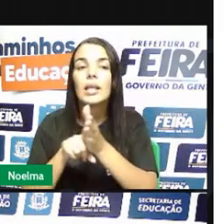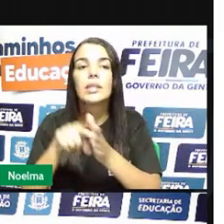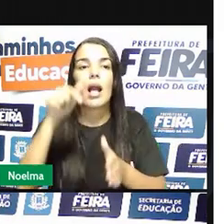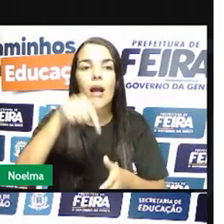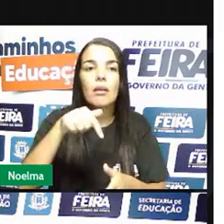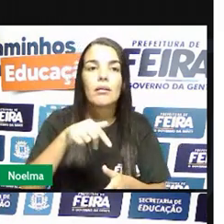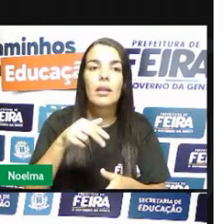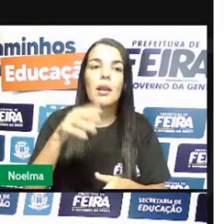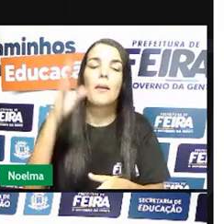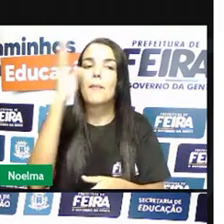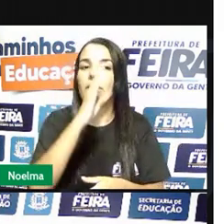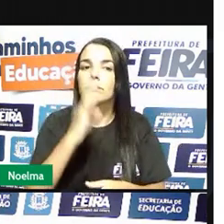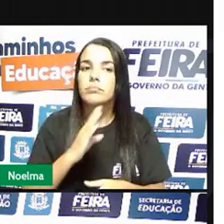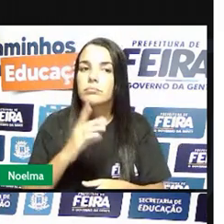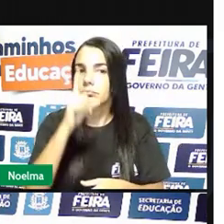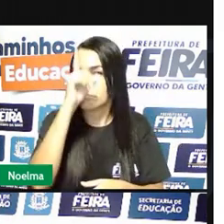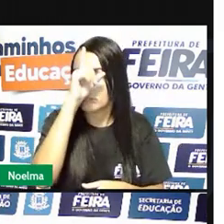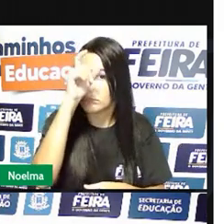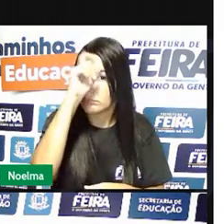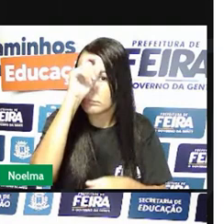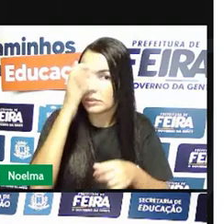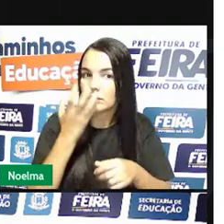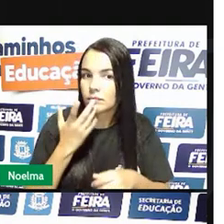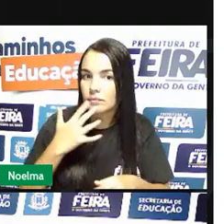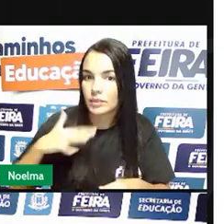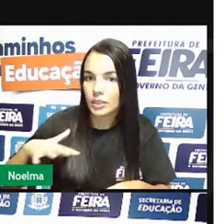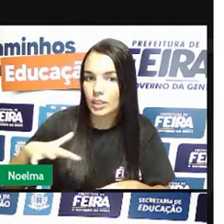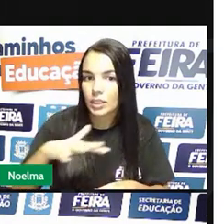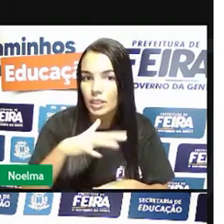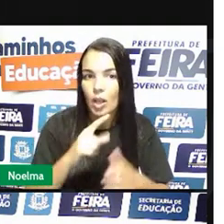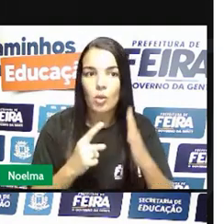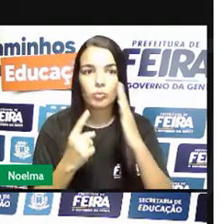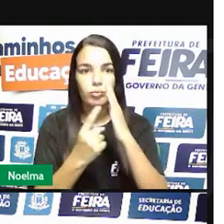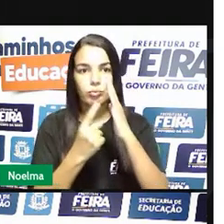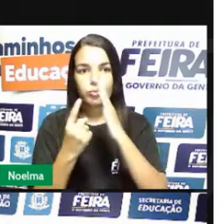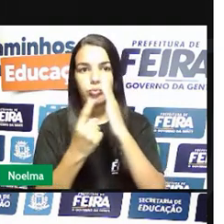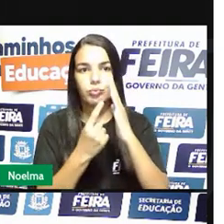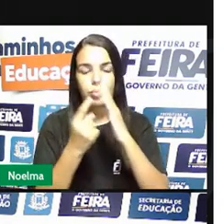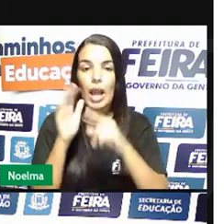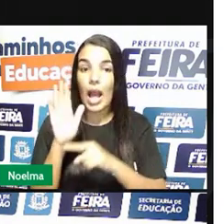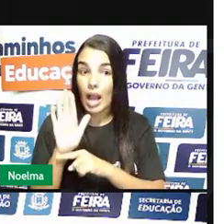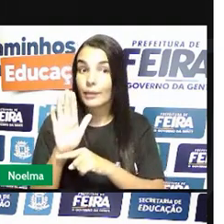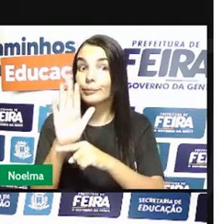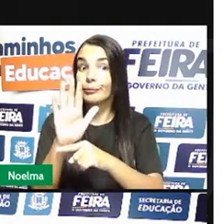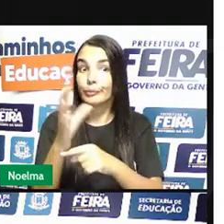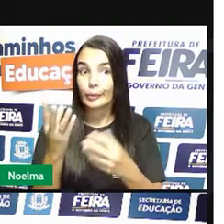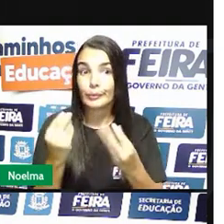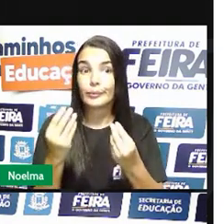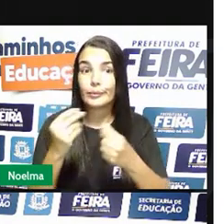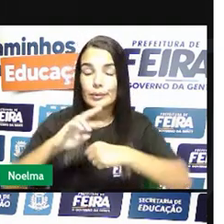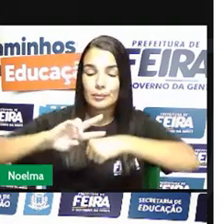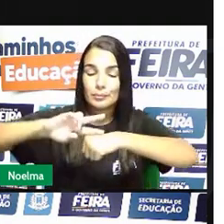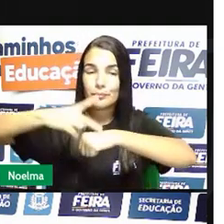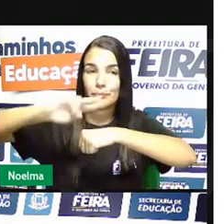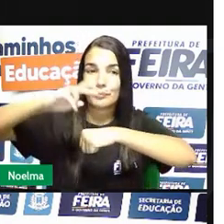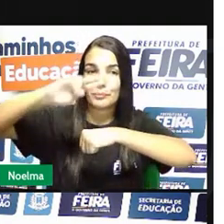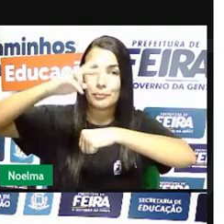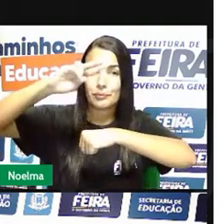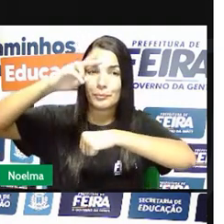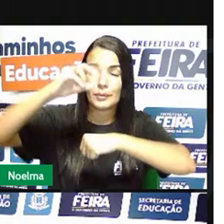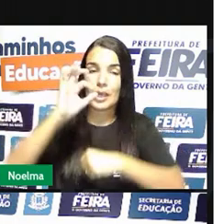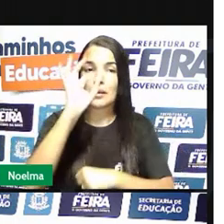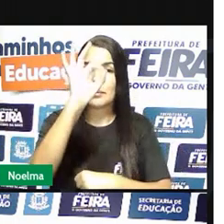de Pediatria, o isolamento social contribuiu para o aumento nos índices de obesidade